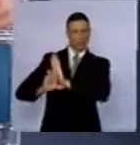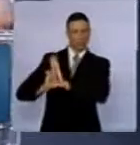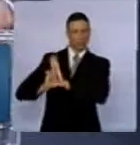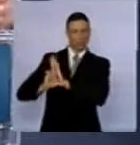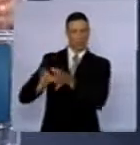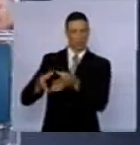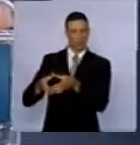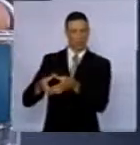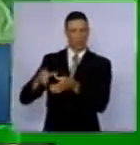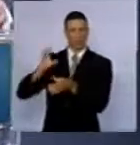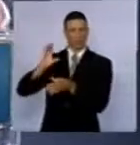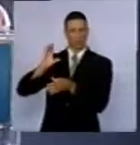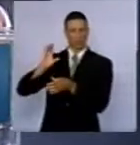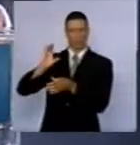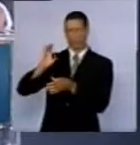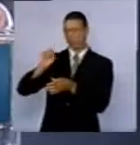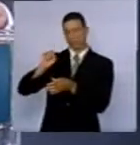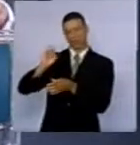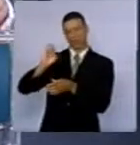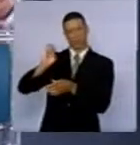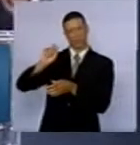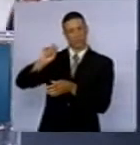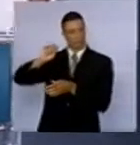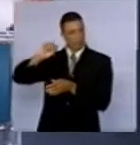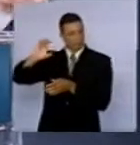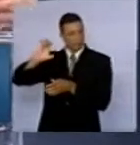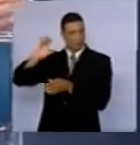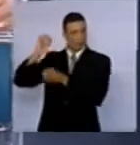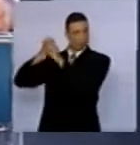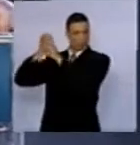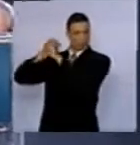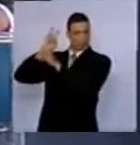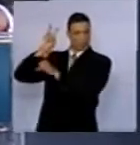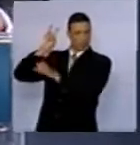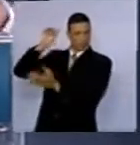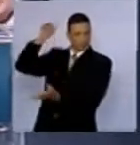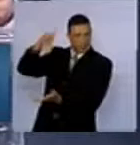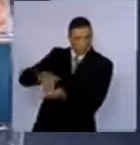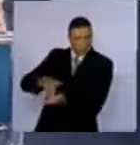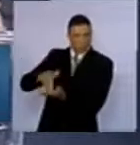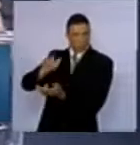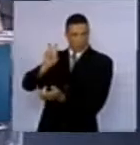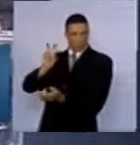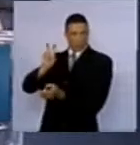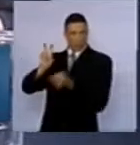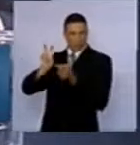gente, efetivamente, nos últimos 5 anos, foi